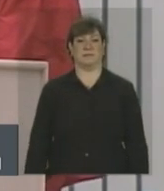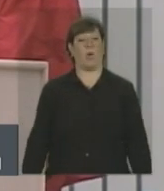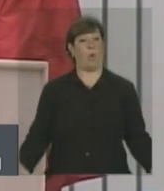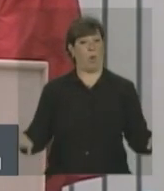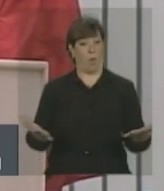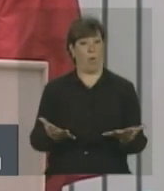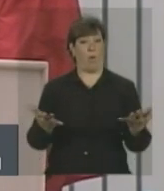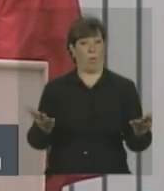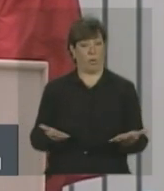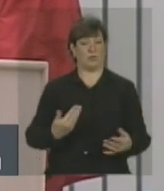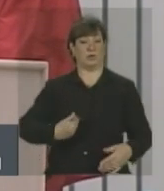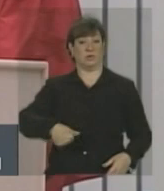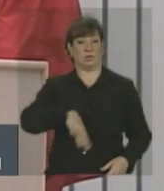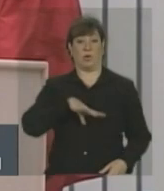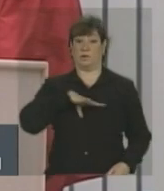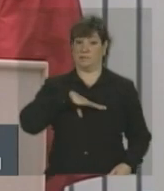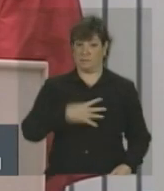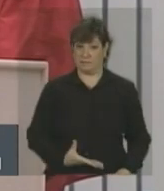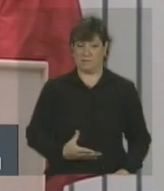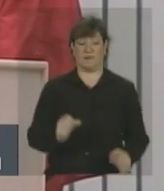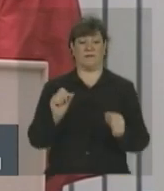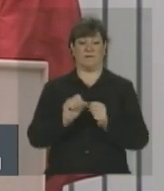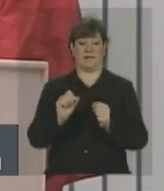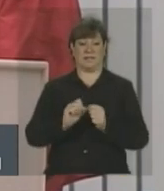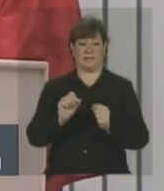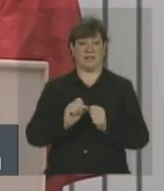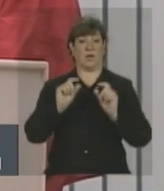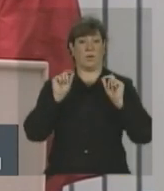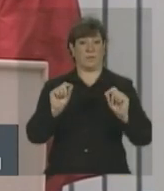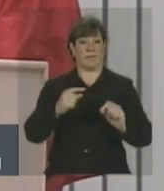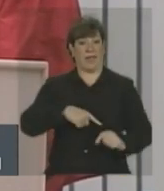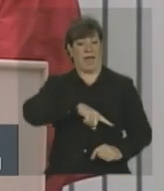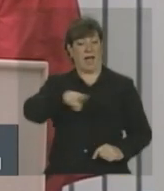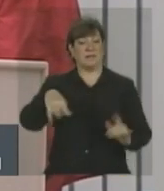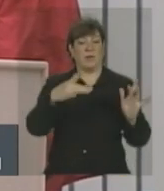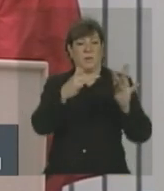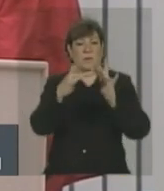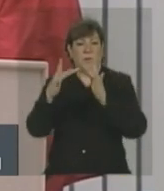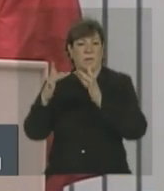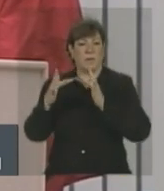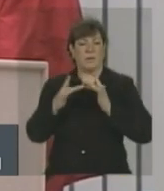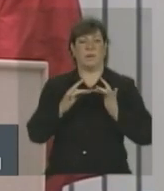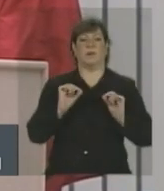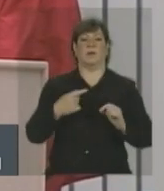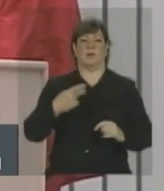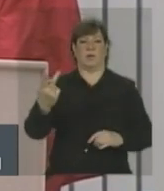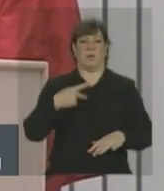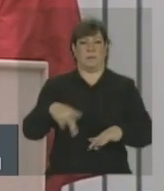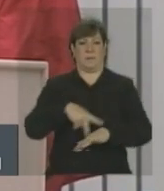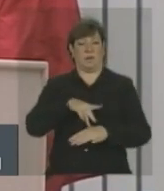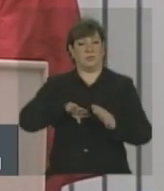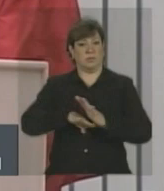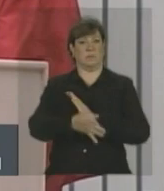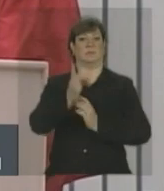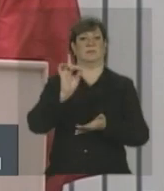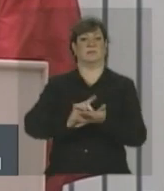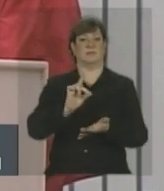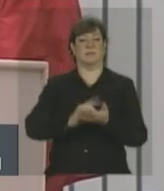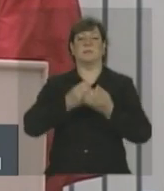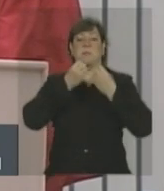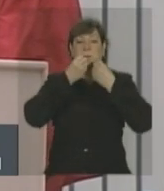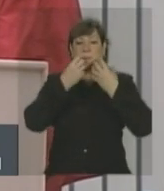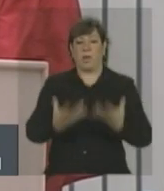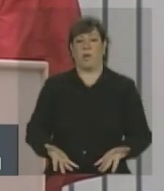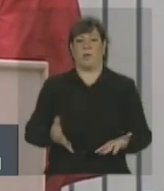Hoje, nosso desafio é fazer com que essas afinidades se traduzam em realizações